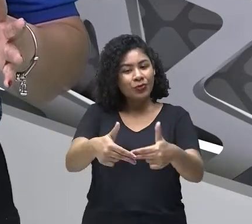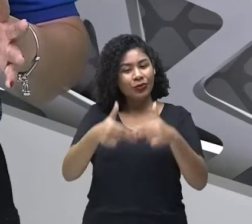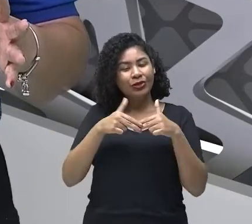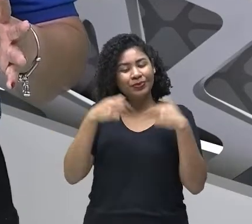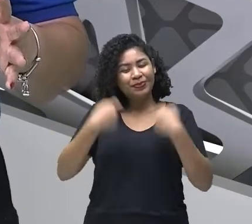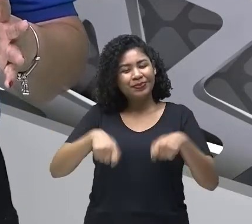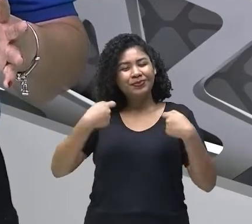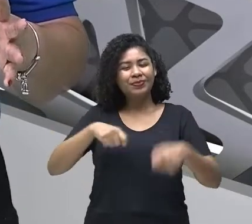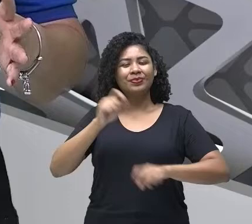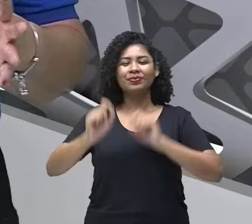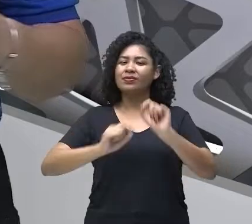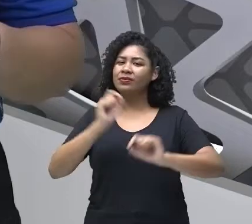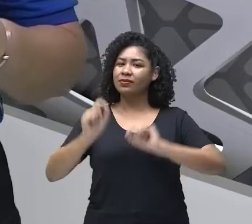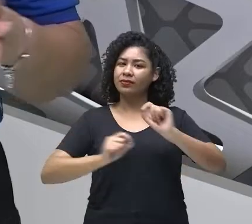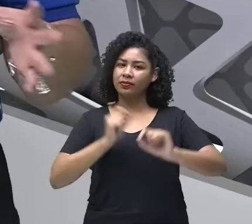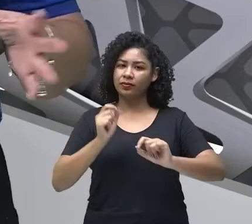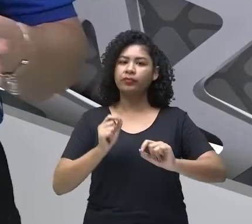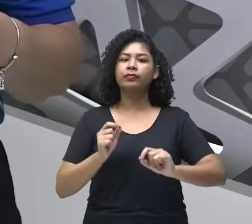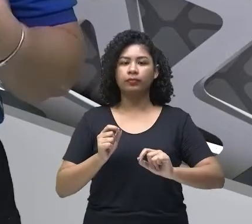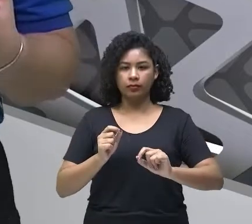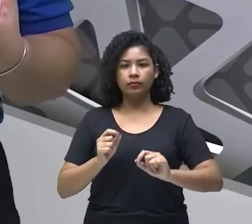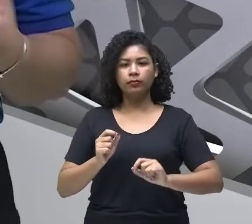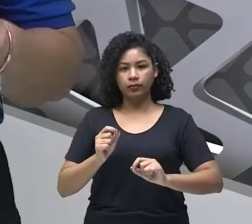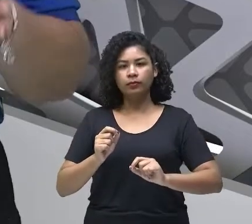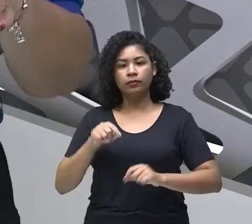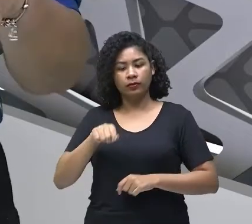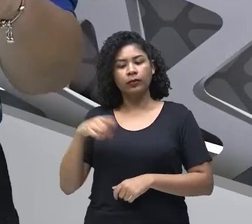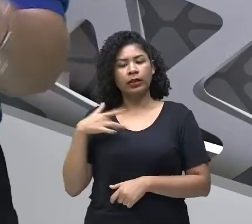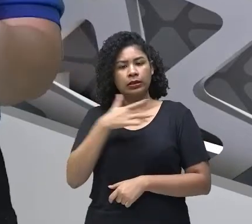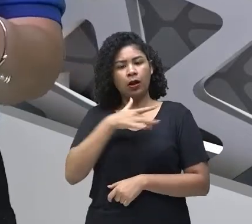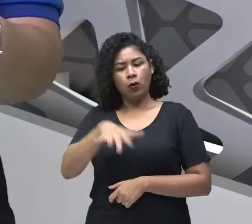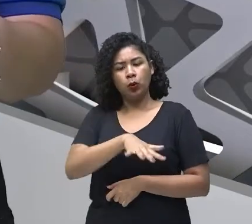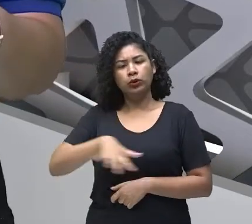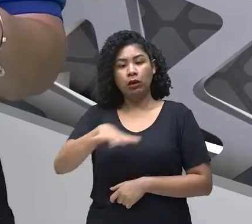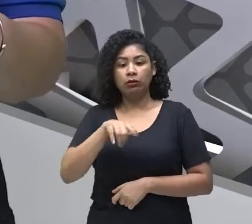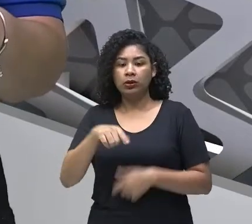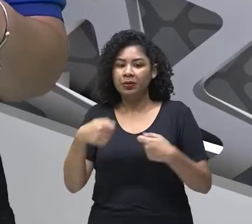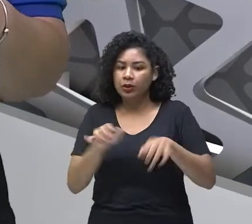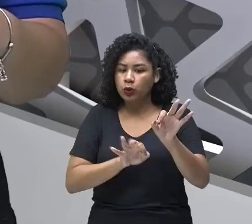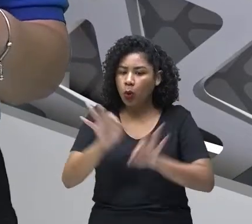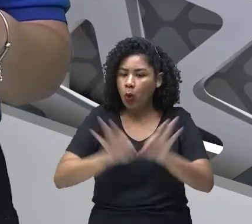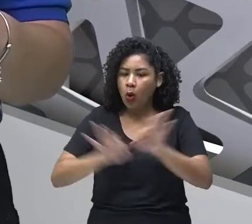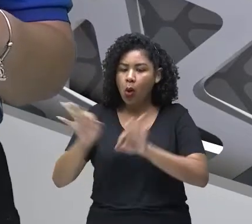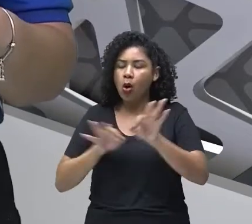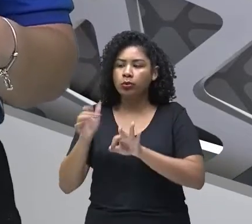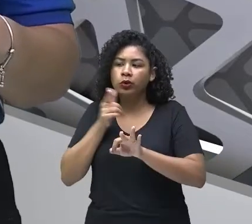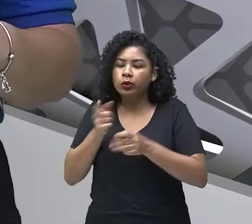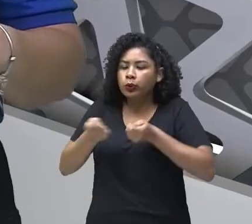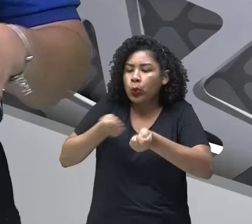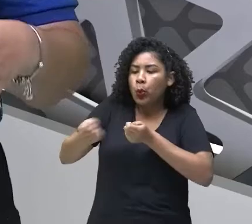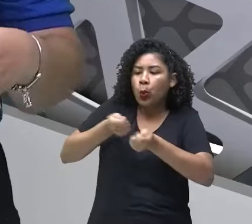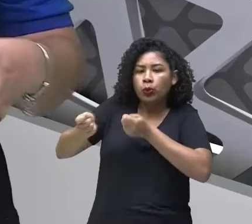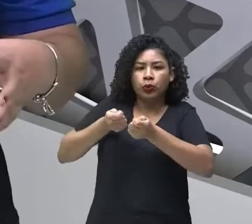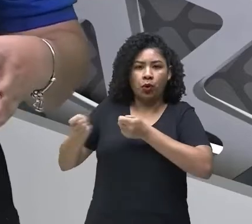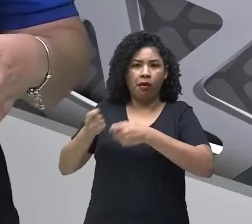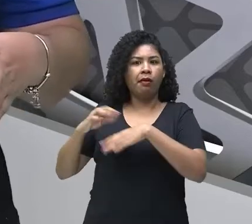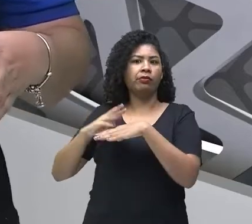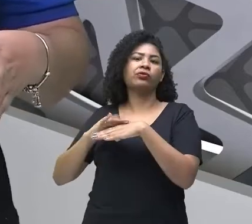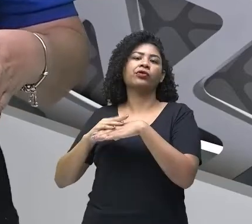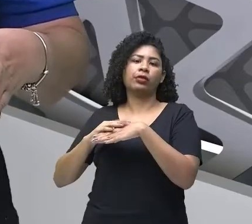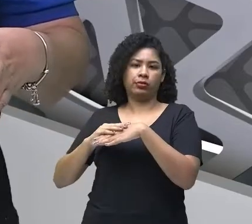precisa a saúde pública se organizar rapidamente para conter aquele surto. Por quê? Porque um